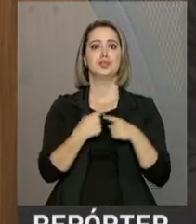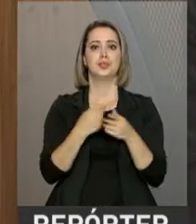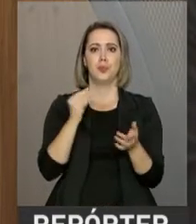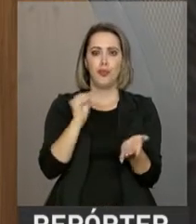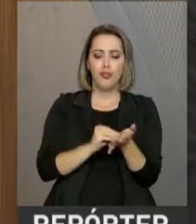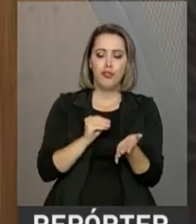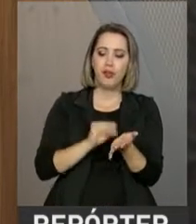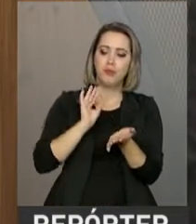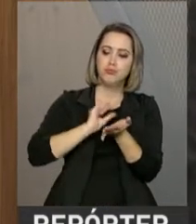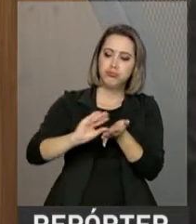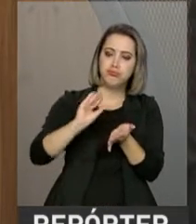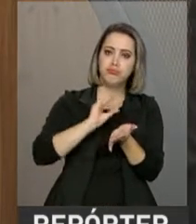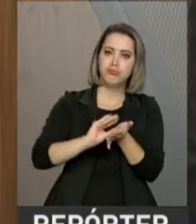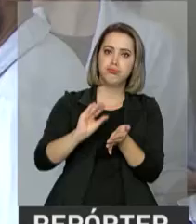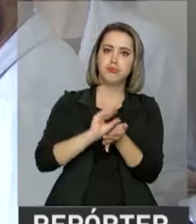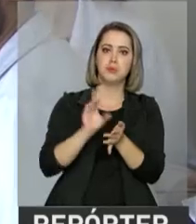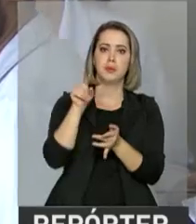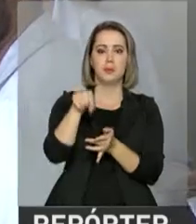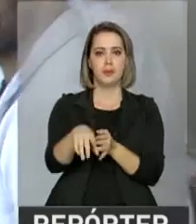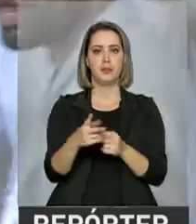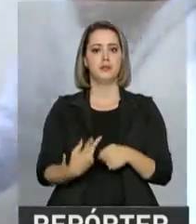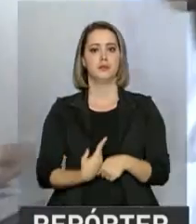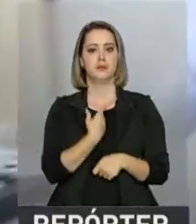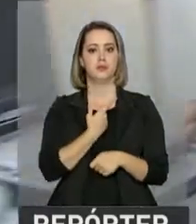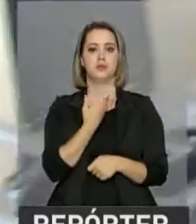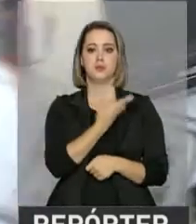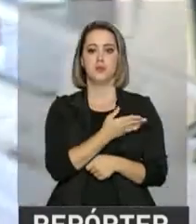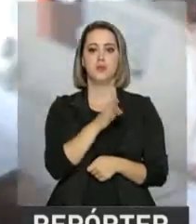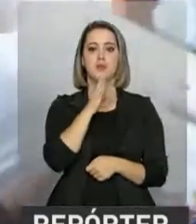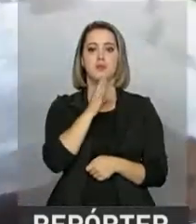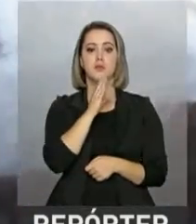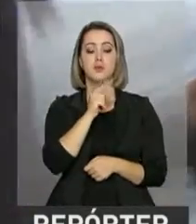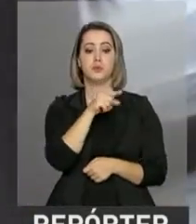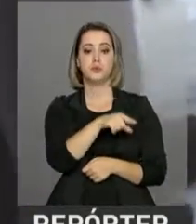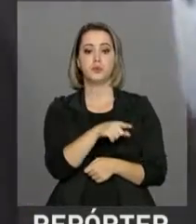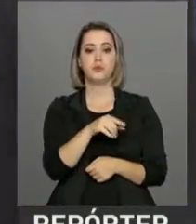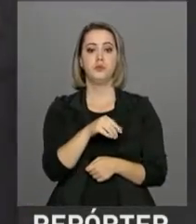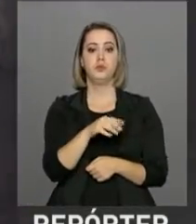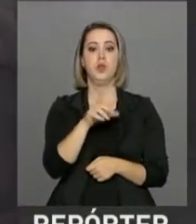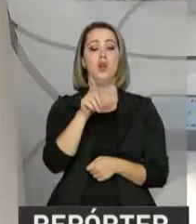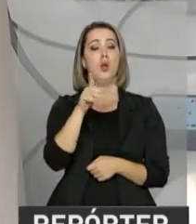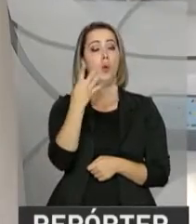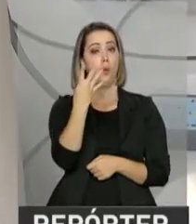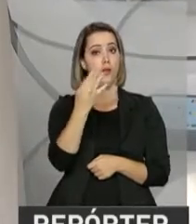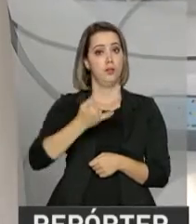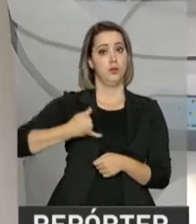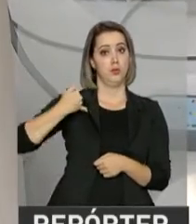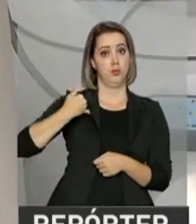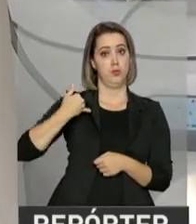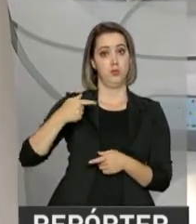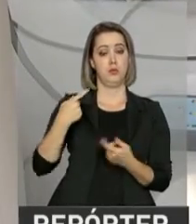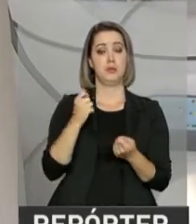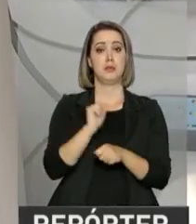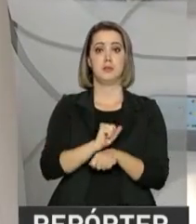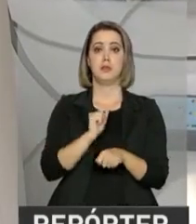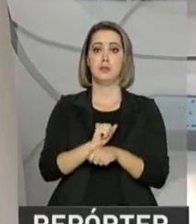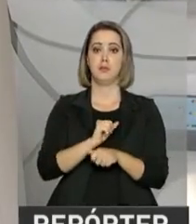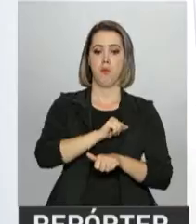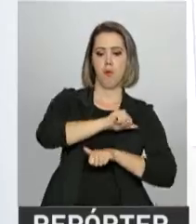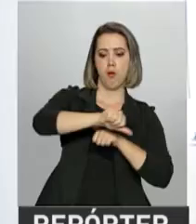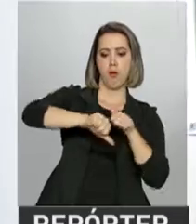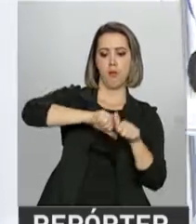recurso para esse tipo de cirurgia. Marcela Temer conheceu o Wellington, de 4 anos, que aguarda por um transplante de